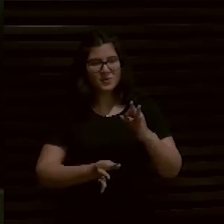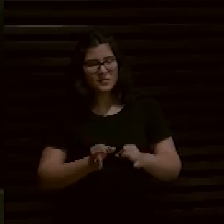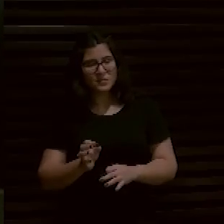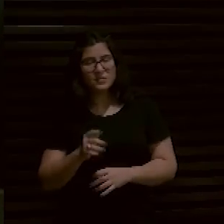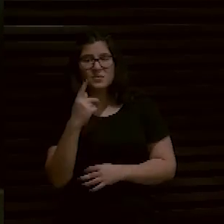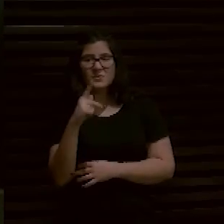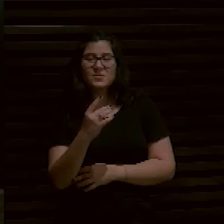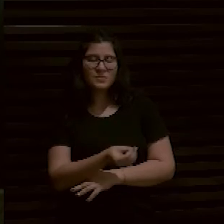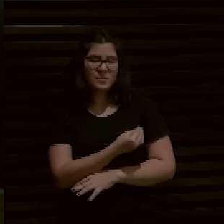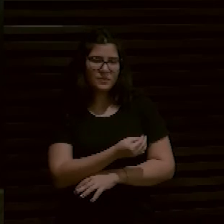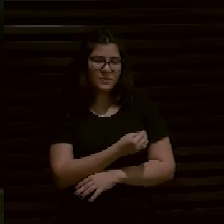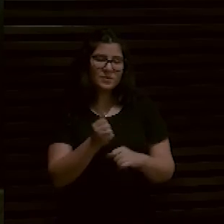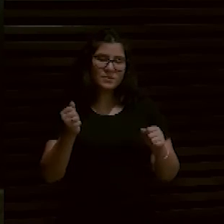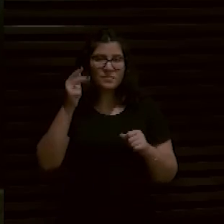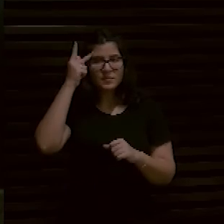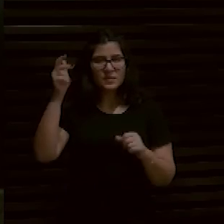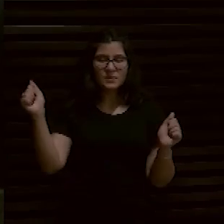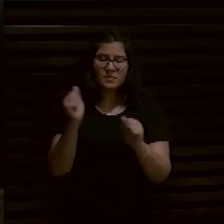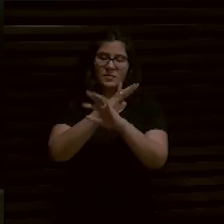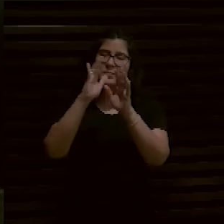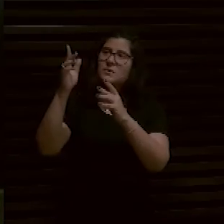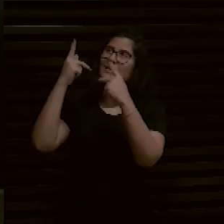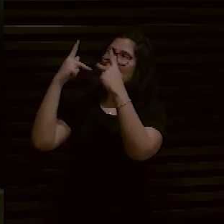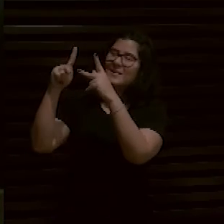vida, para a glória dele. Essa é a minha oração.